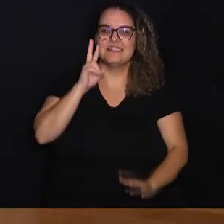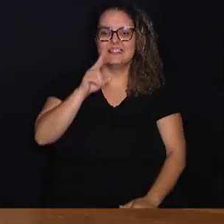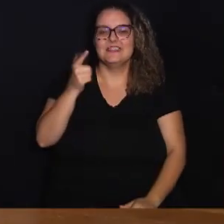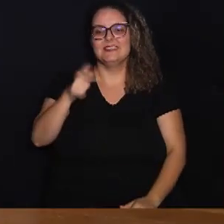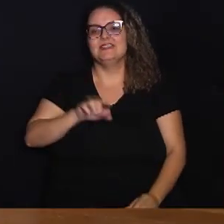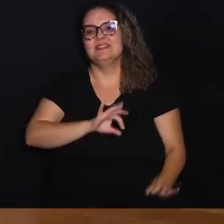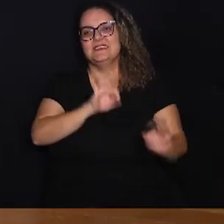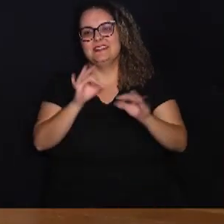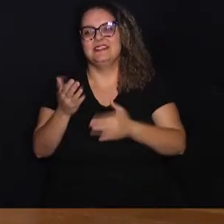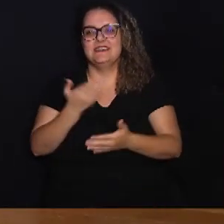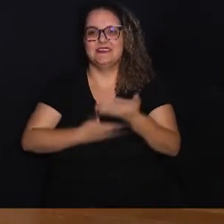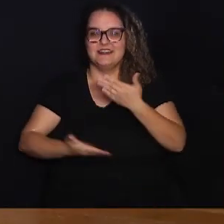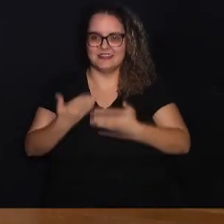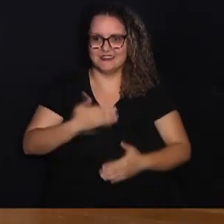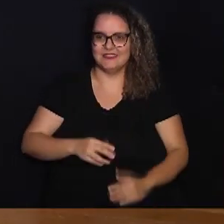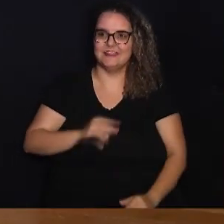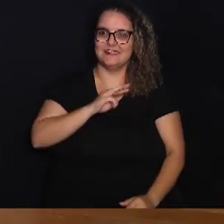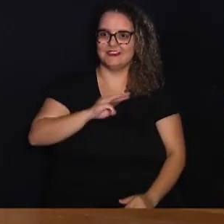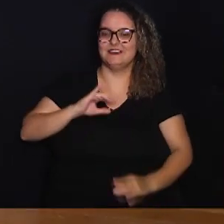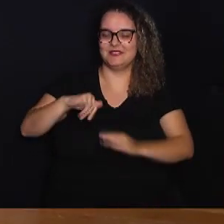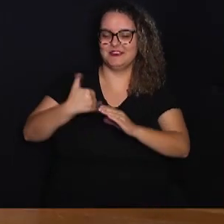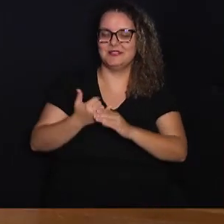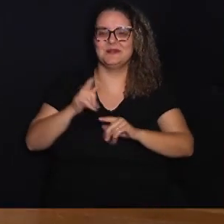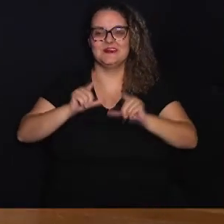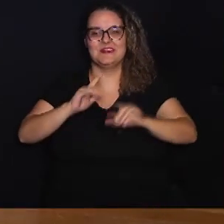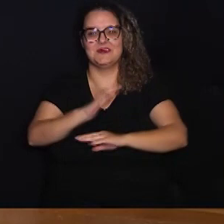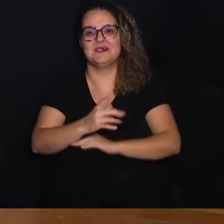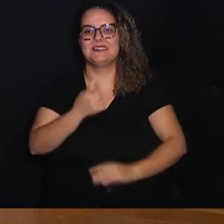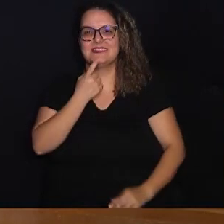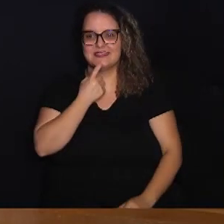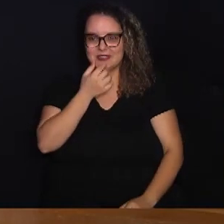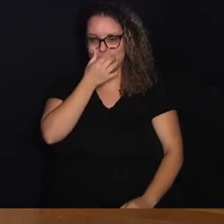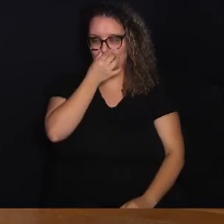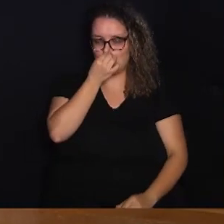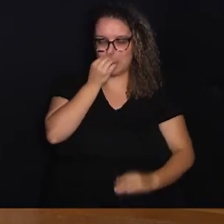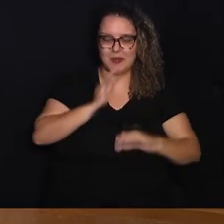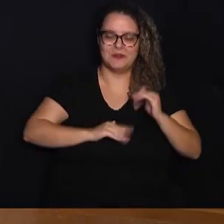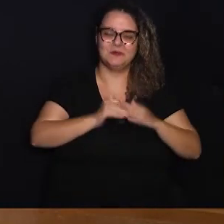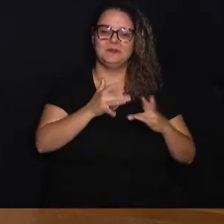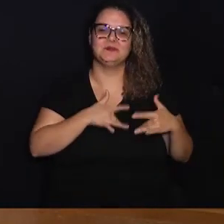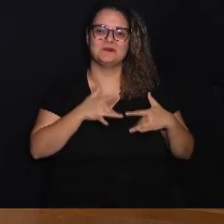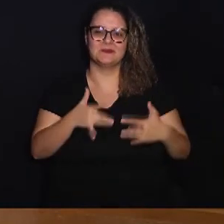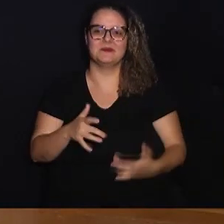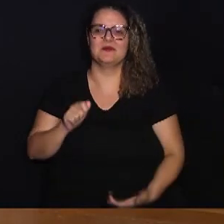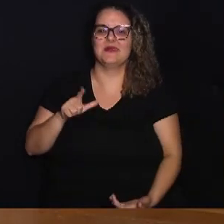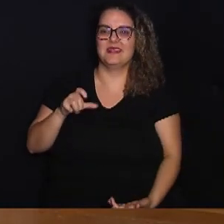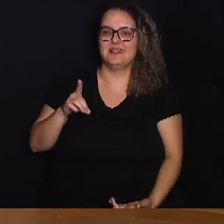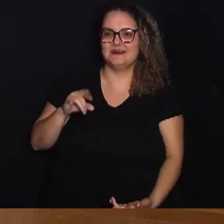ou compartilhar, é só acessar o YouTube da TV Câmara Campinas, Mãos Solidárias,